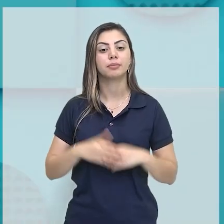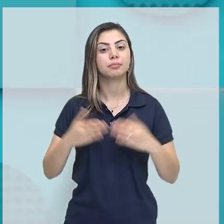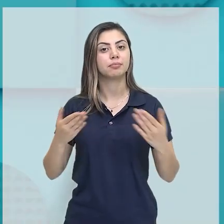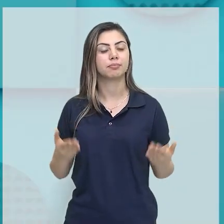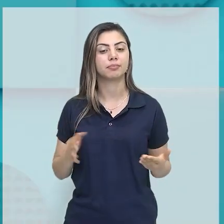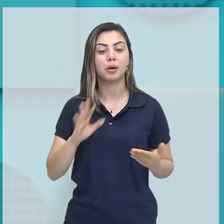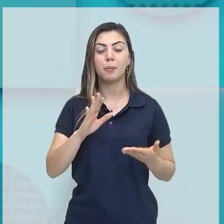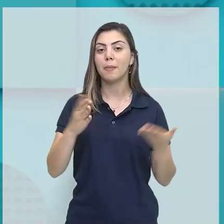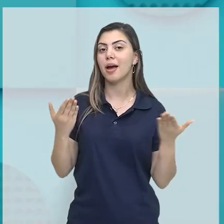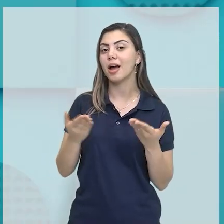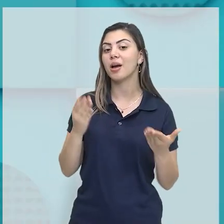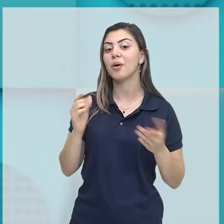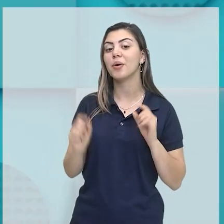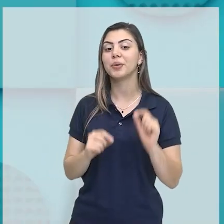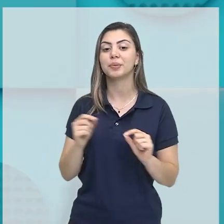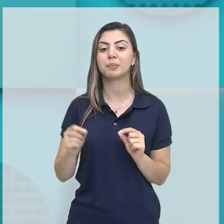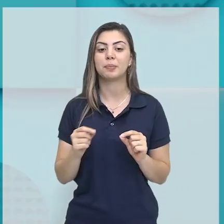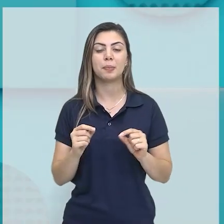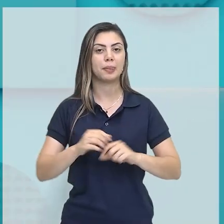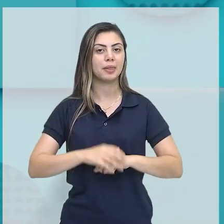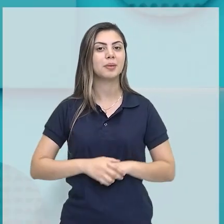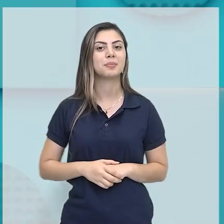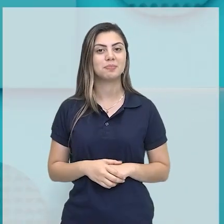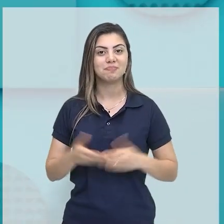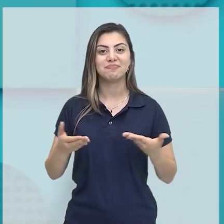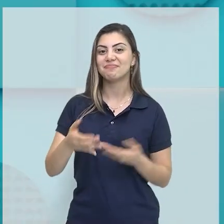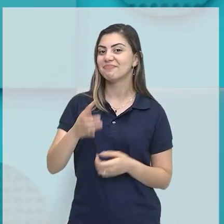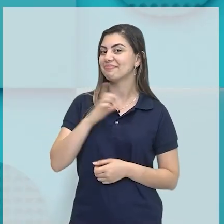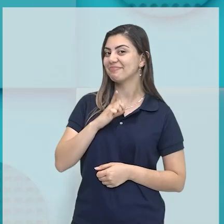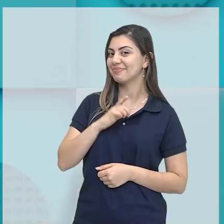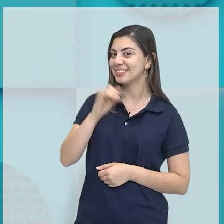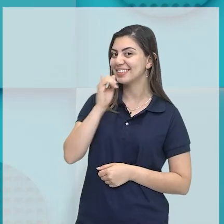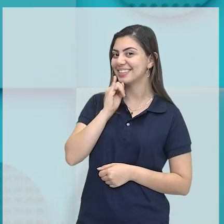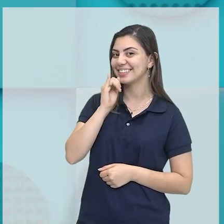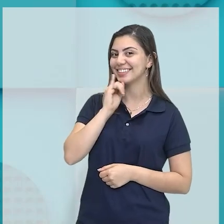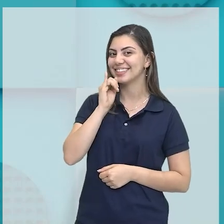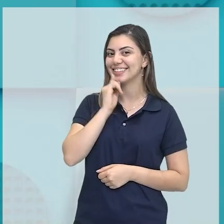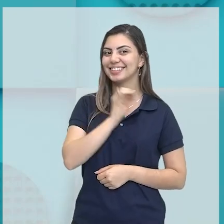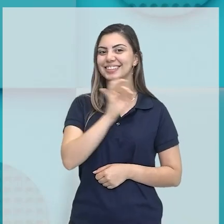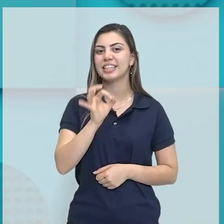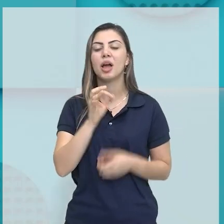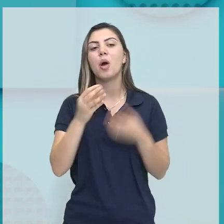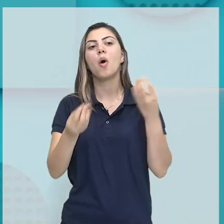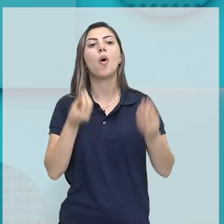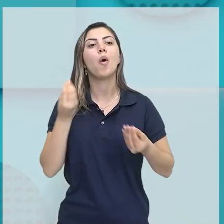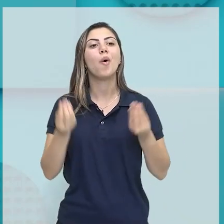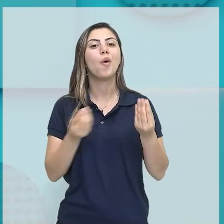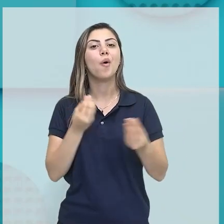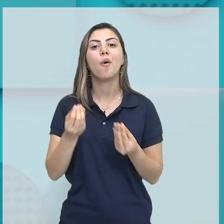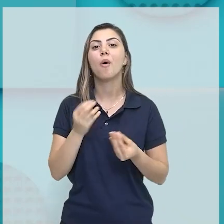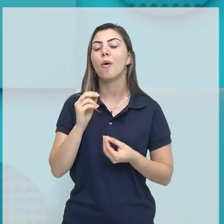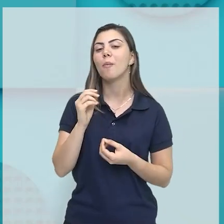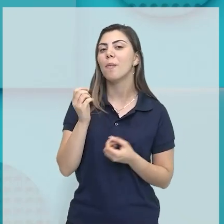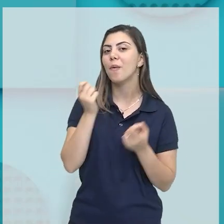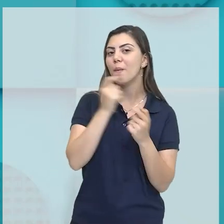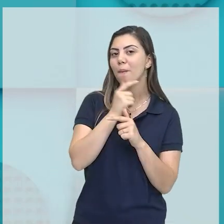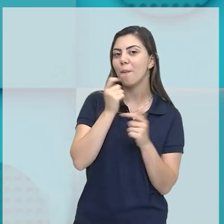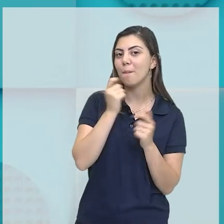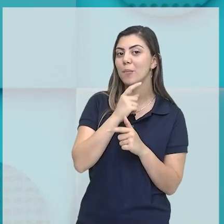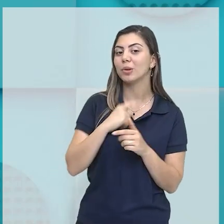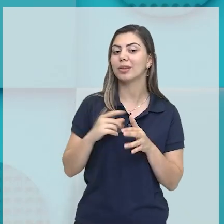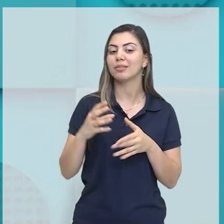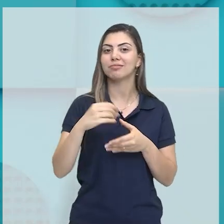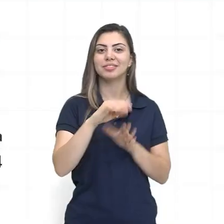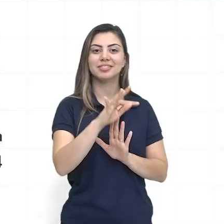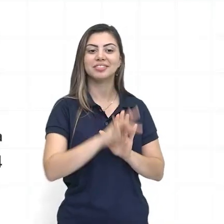podemos dar agora para vocês, trazer para vocês um exemplo, né, de como o humor ele é gerado em